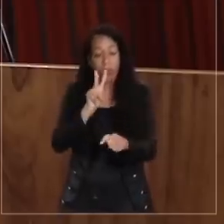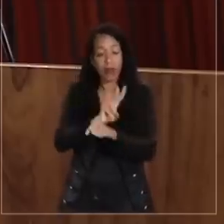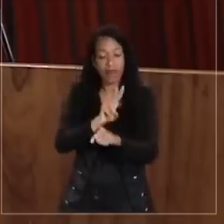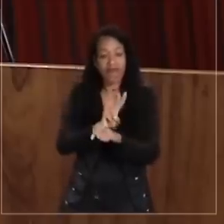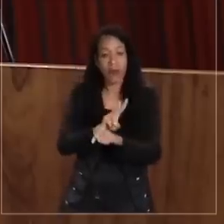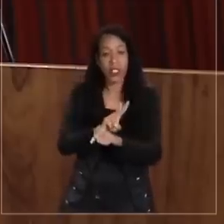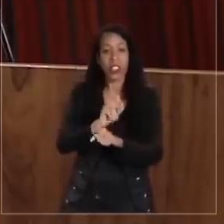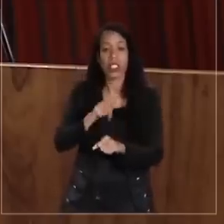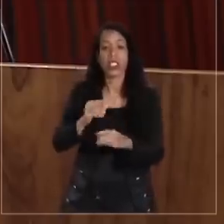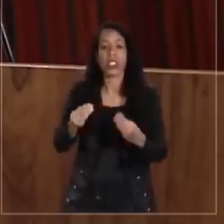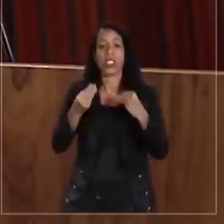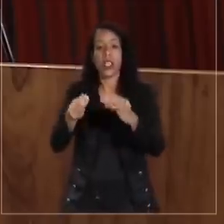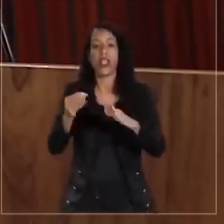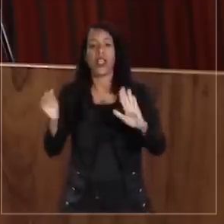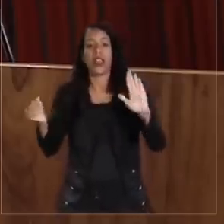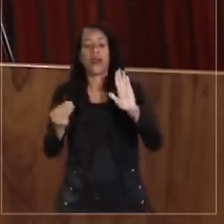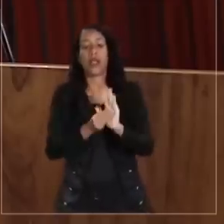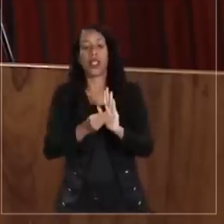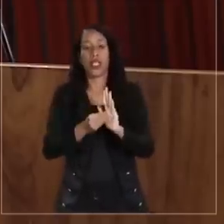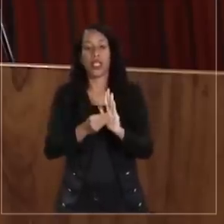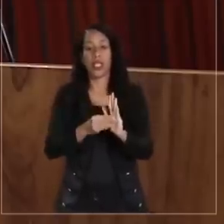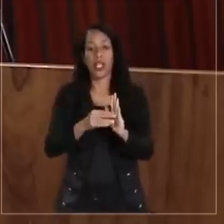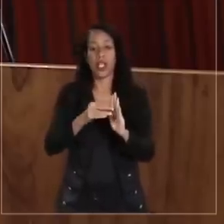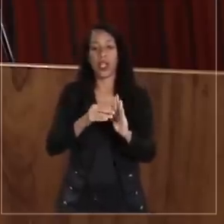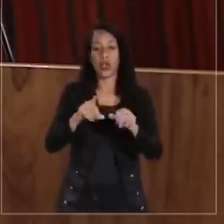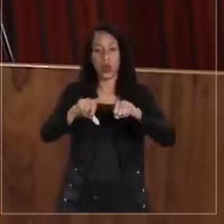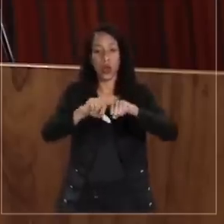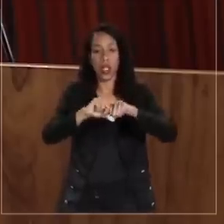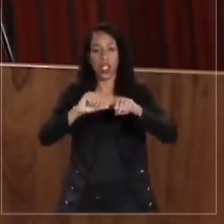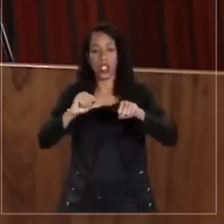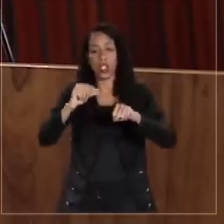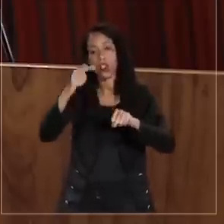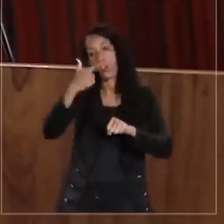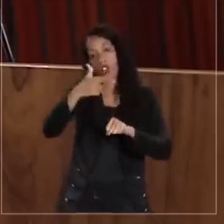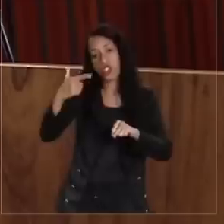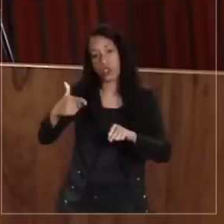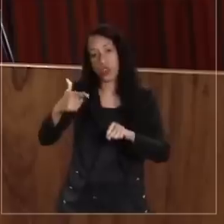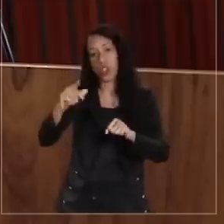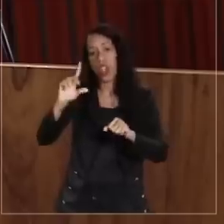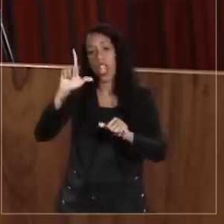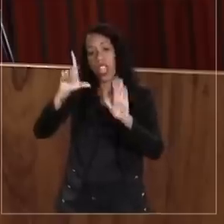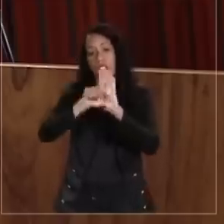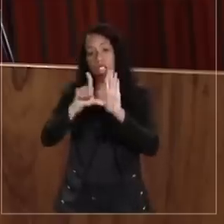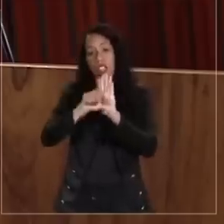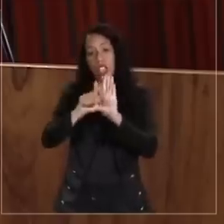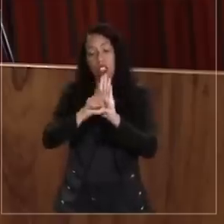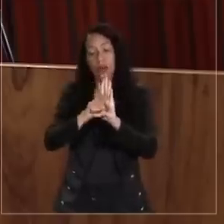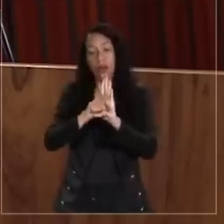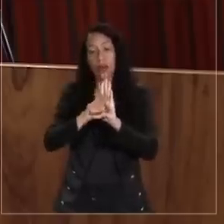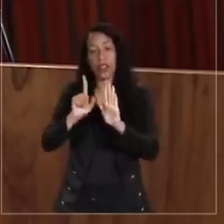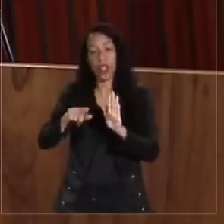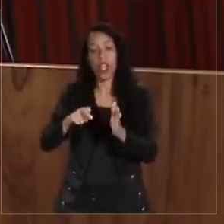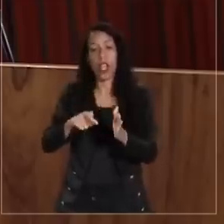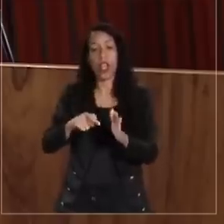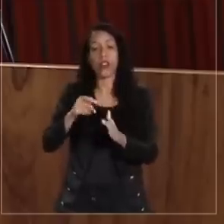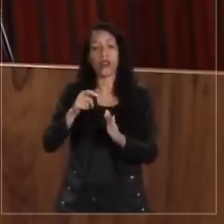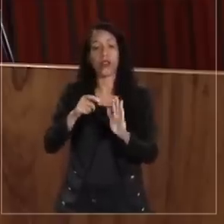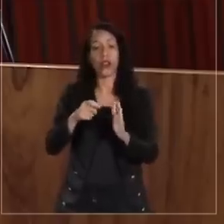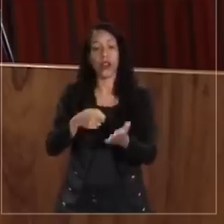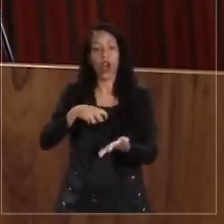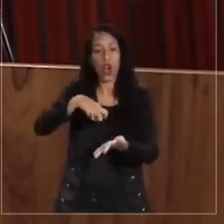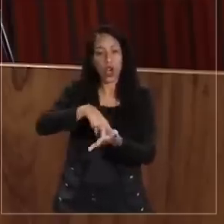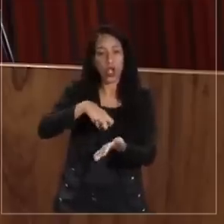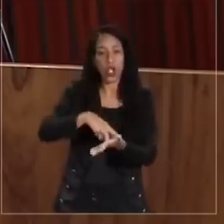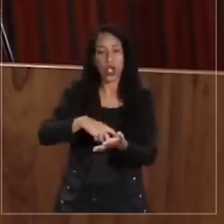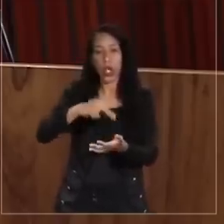para dar aplicação ao inciso 16 do artigo 22 da Lei Complementar 64, condenando, portanto, o